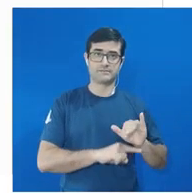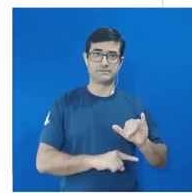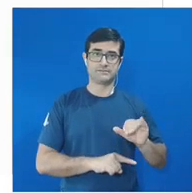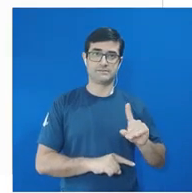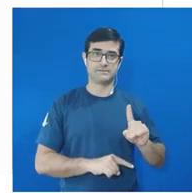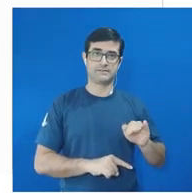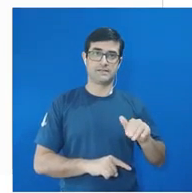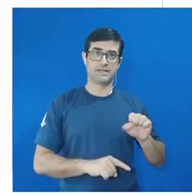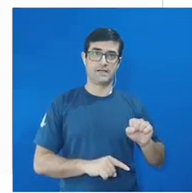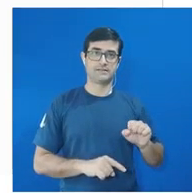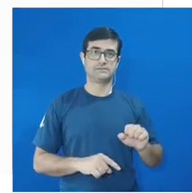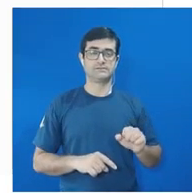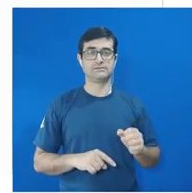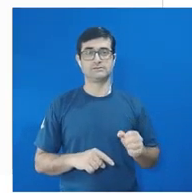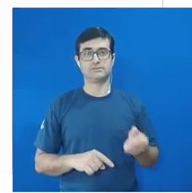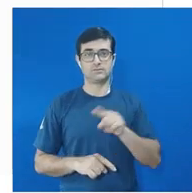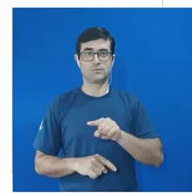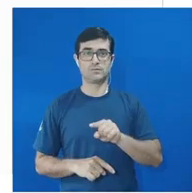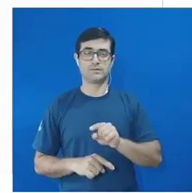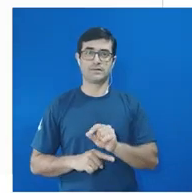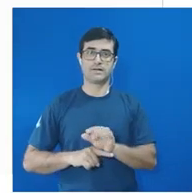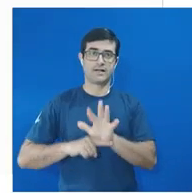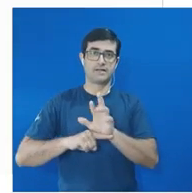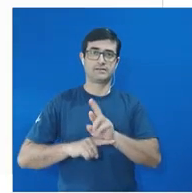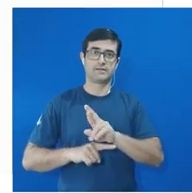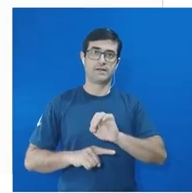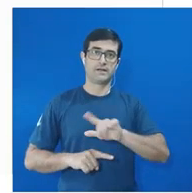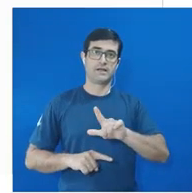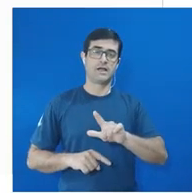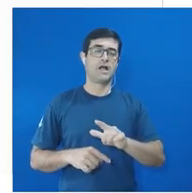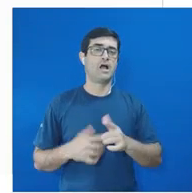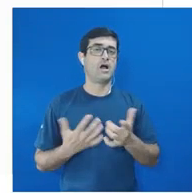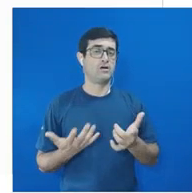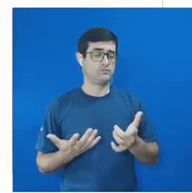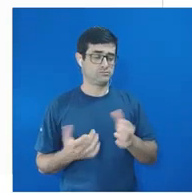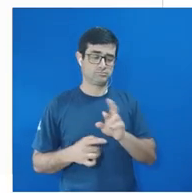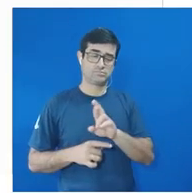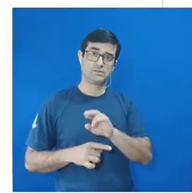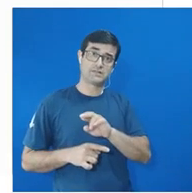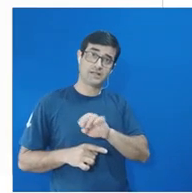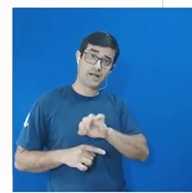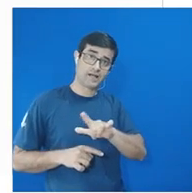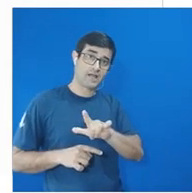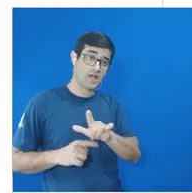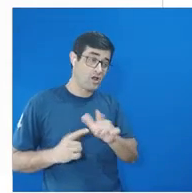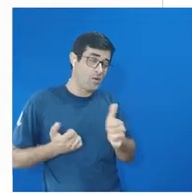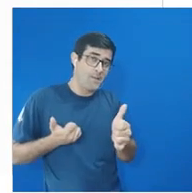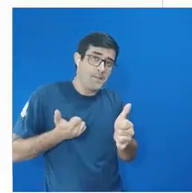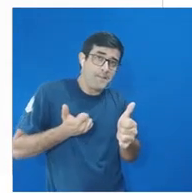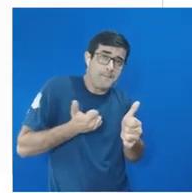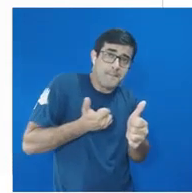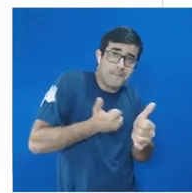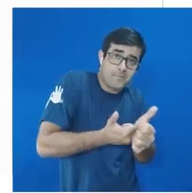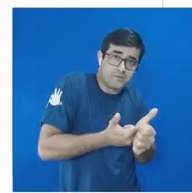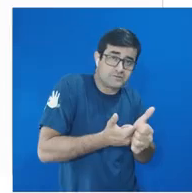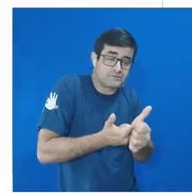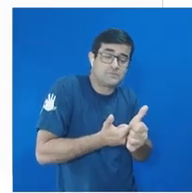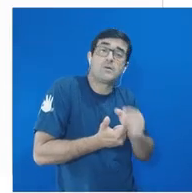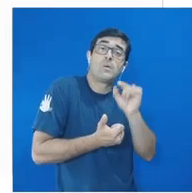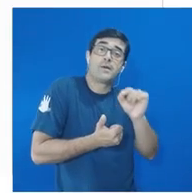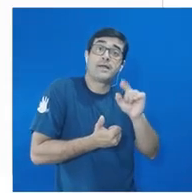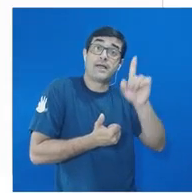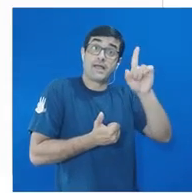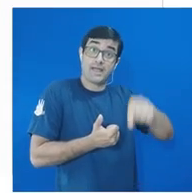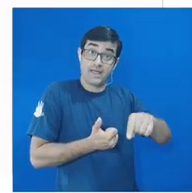né? Um gás real, ele se aproxima da idealidade quando